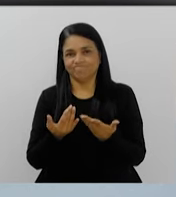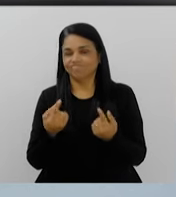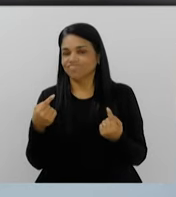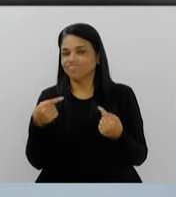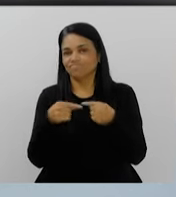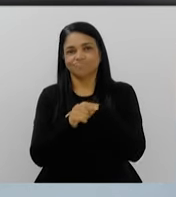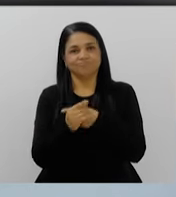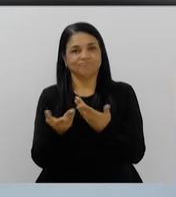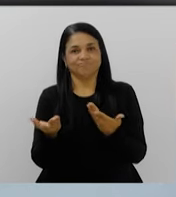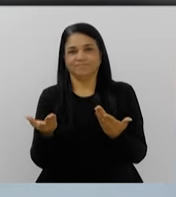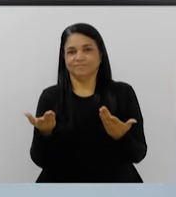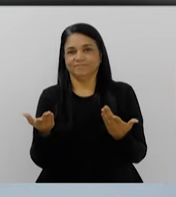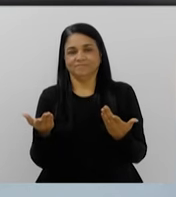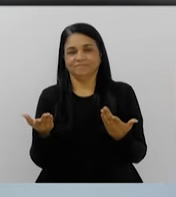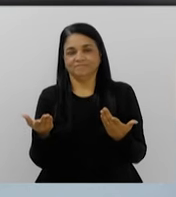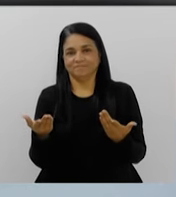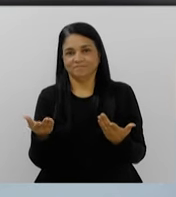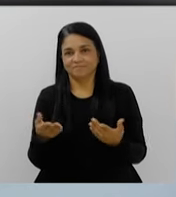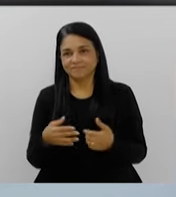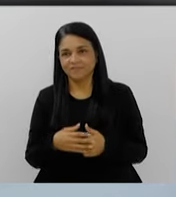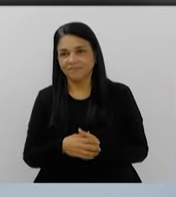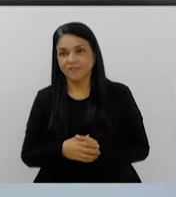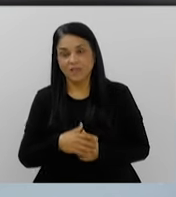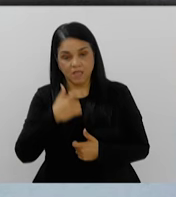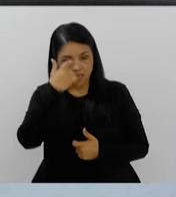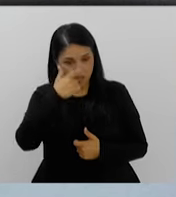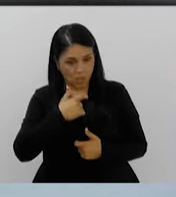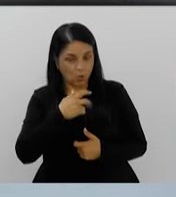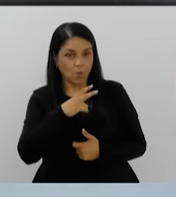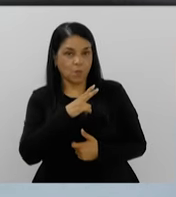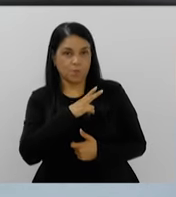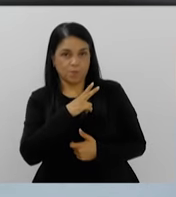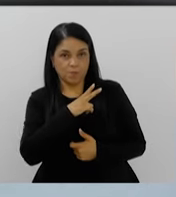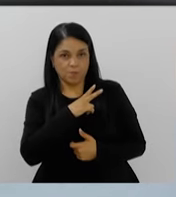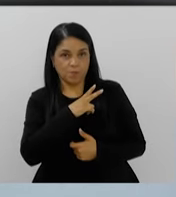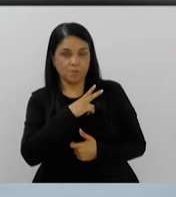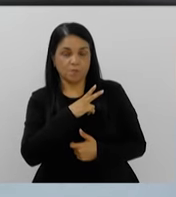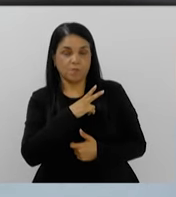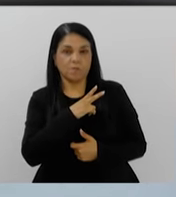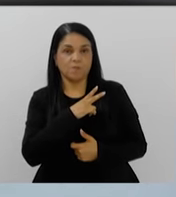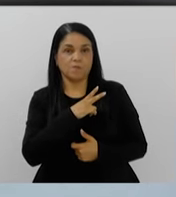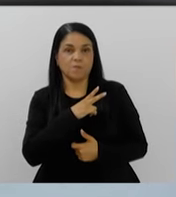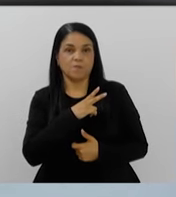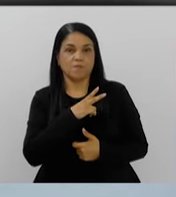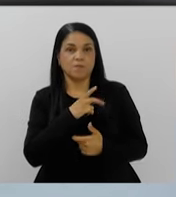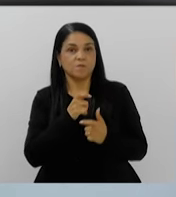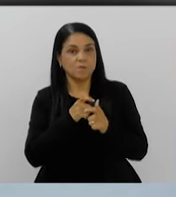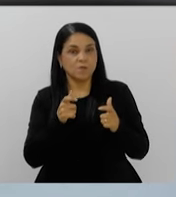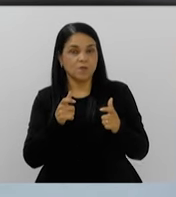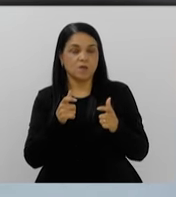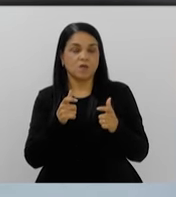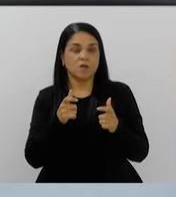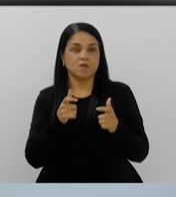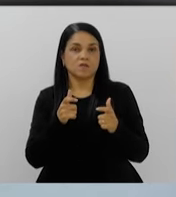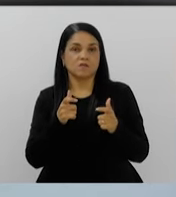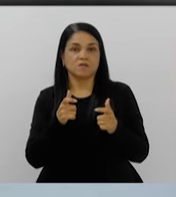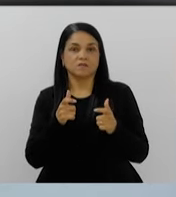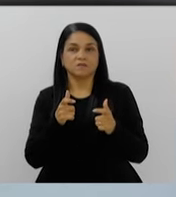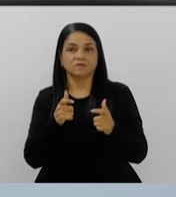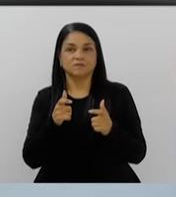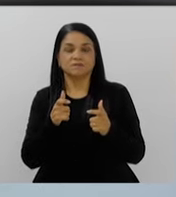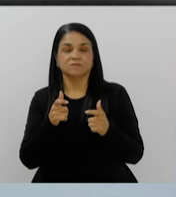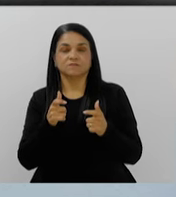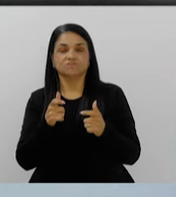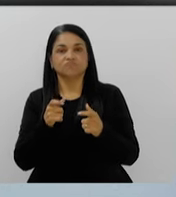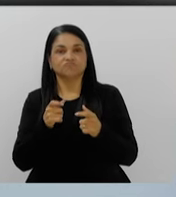Não faz o menor sentido. Como eu, particularmente, a grande maioria das vezes, a não ser com honrosas